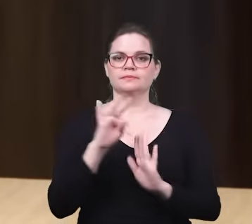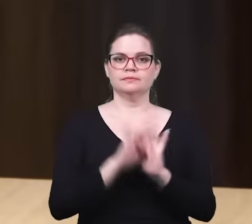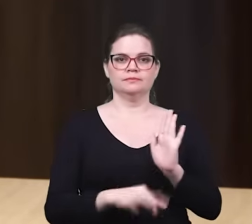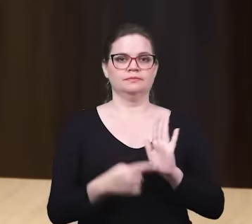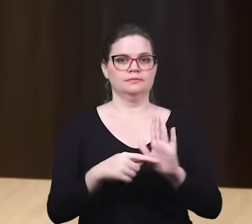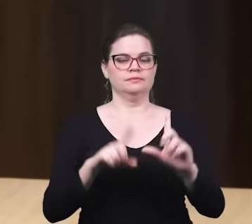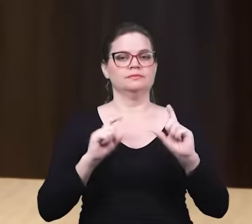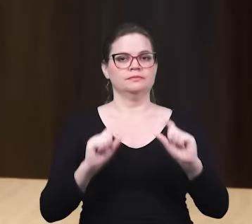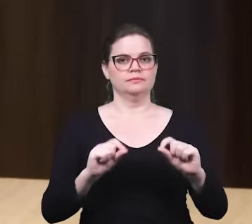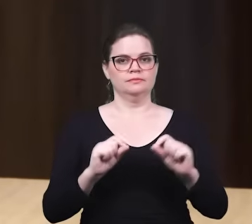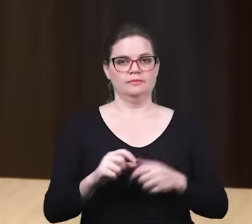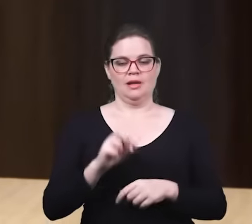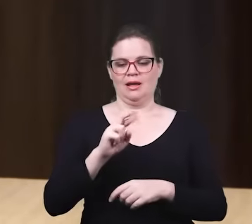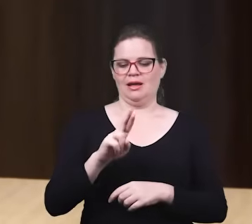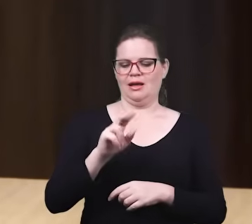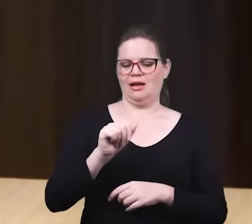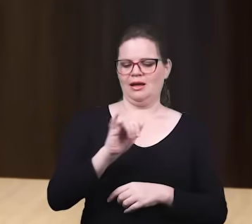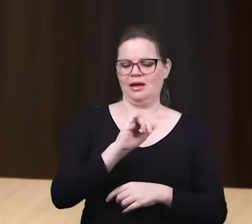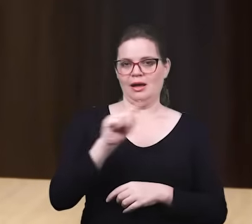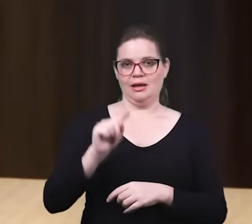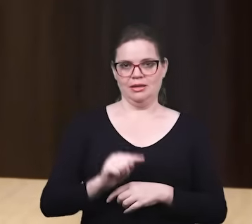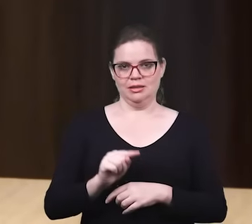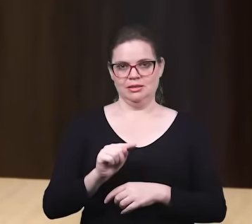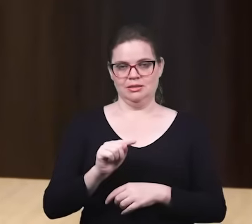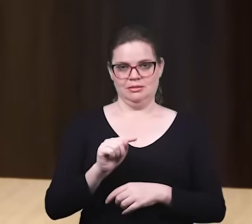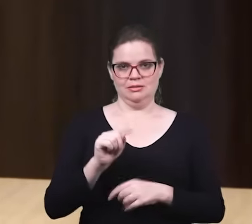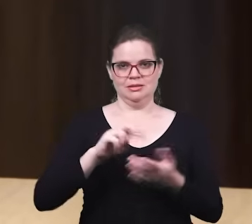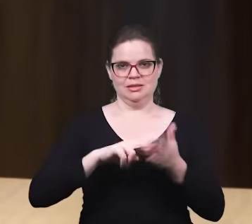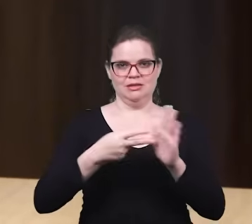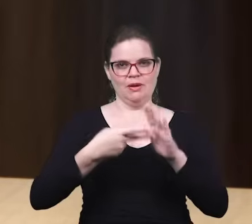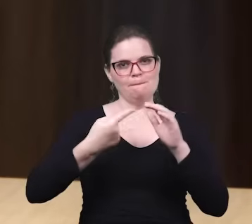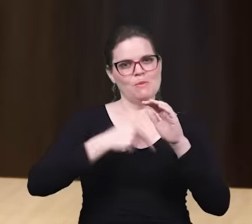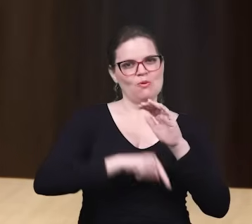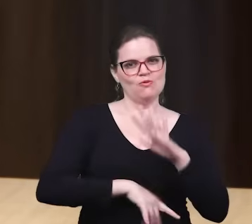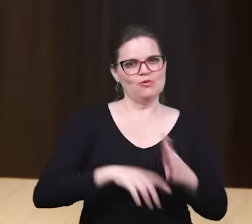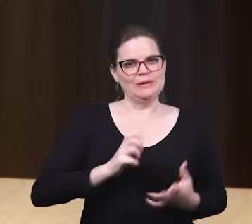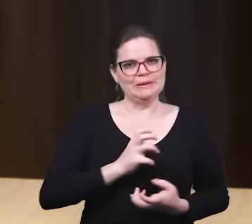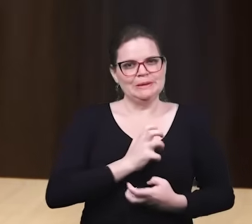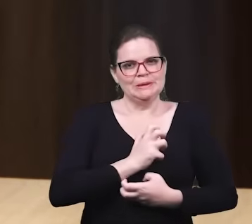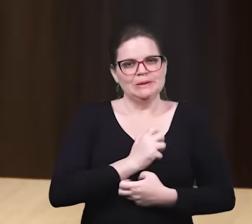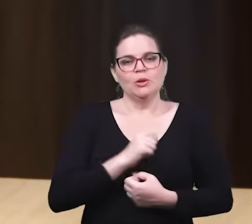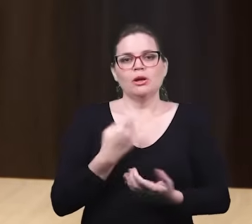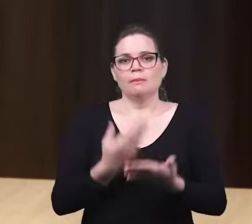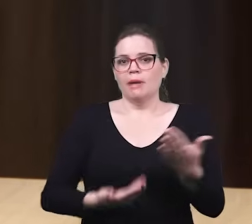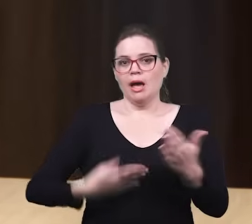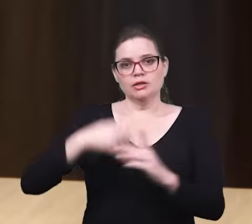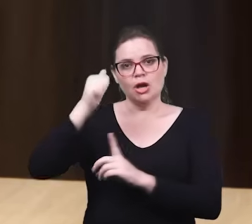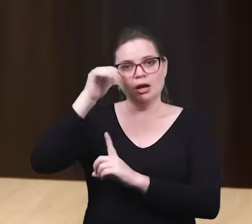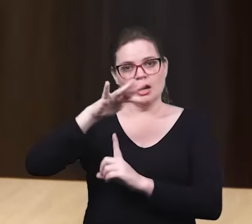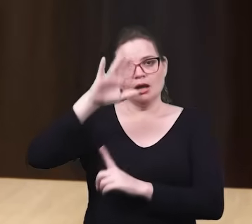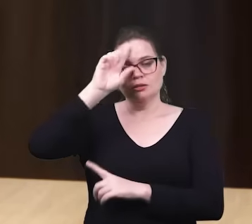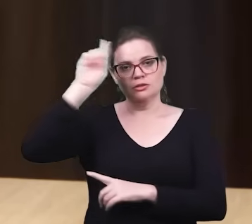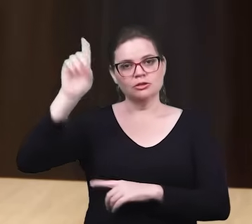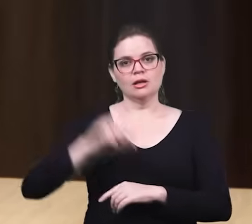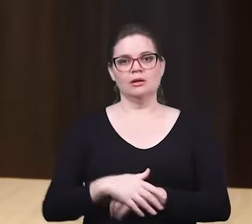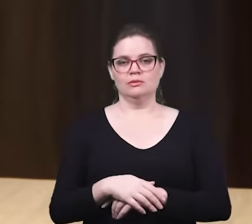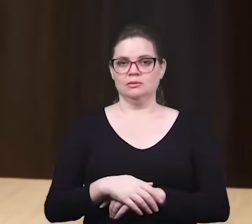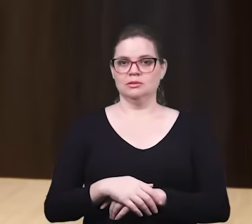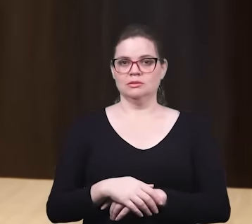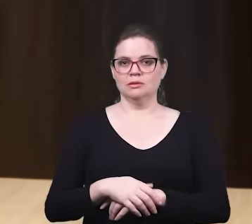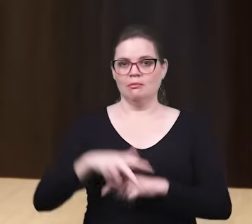a raiz de amargura priva o homem da graça de Deus, impede o homem de receber as bênçãos do